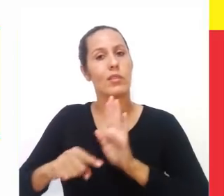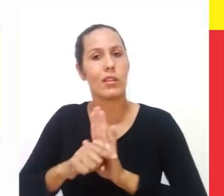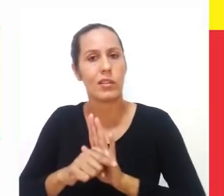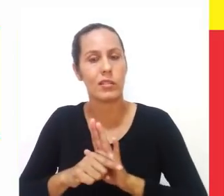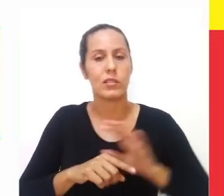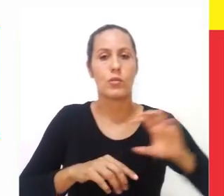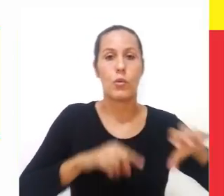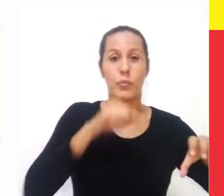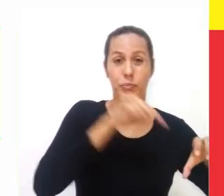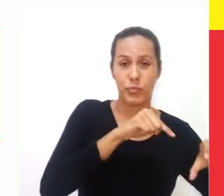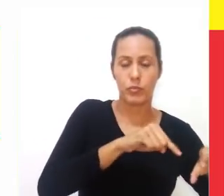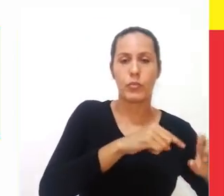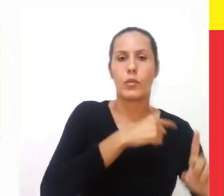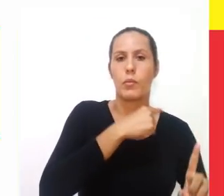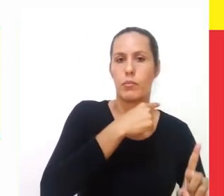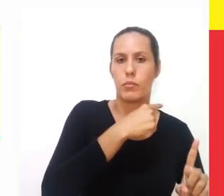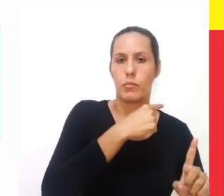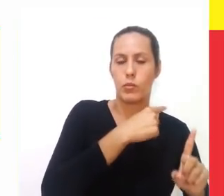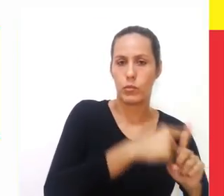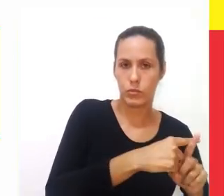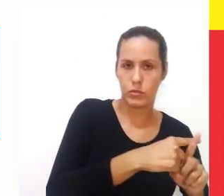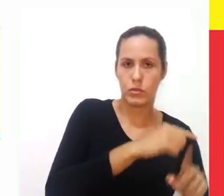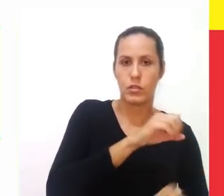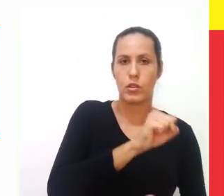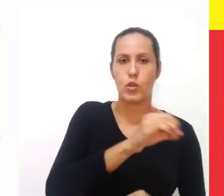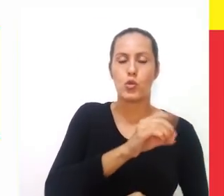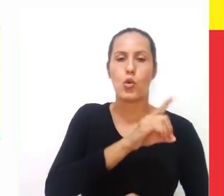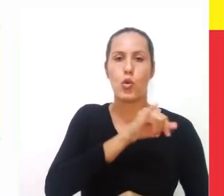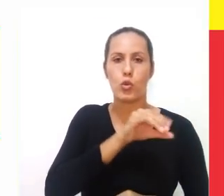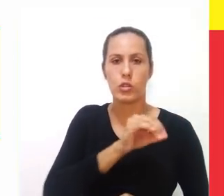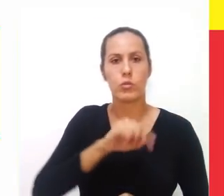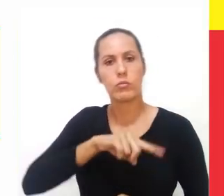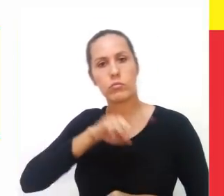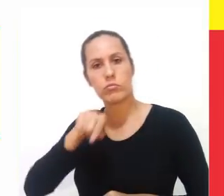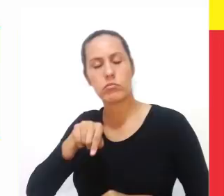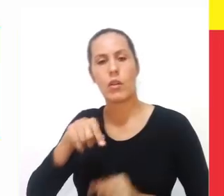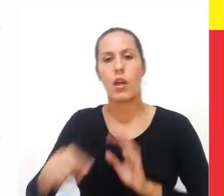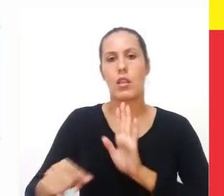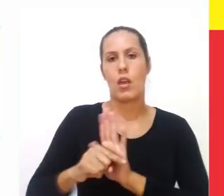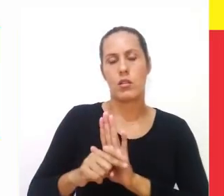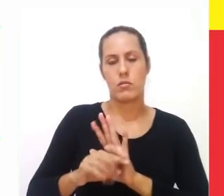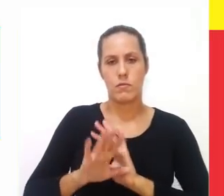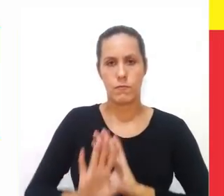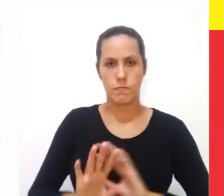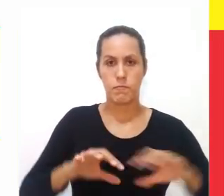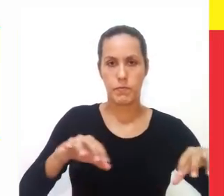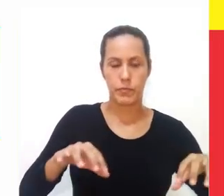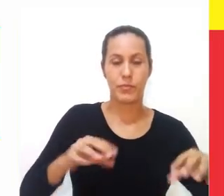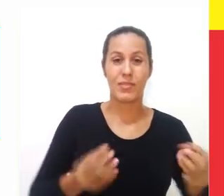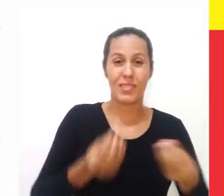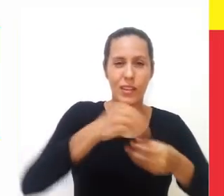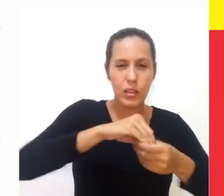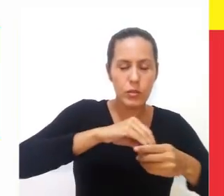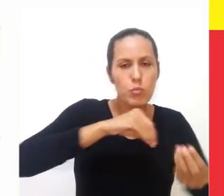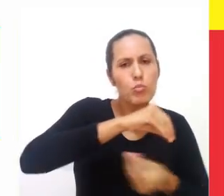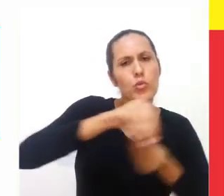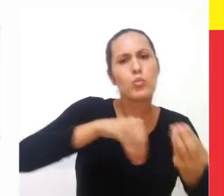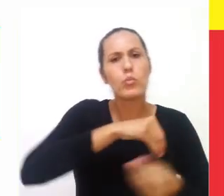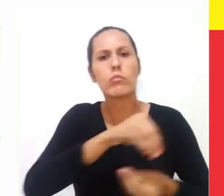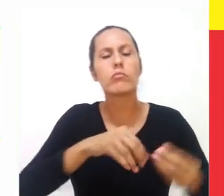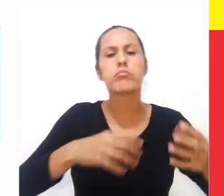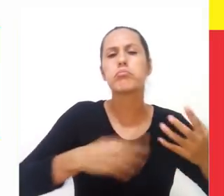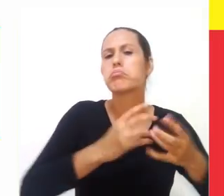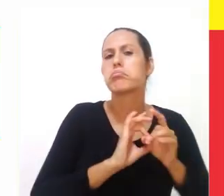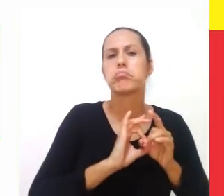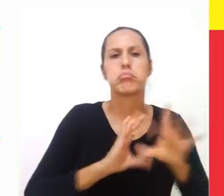o sódio ele fica positivo e o cloro ele fica negativo, certo? Ao lado dele, você